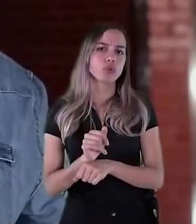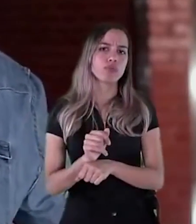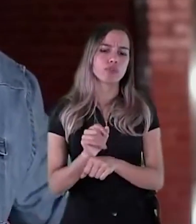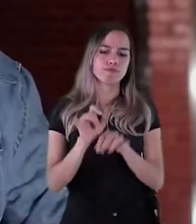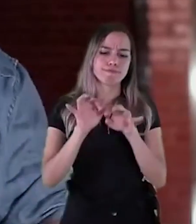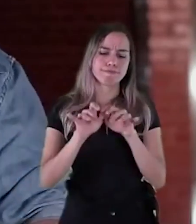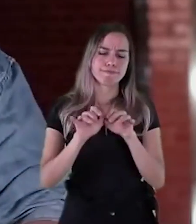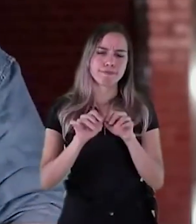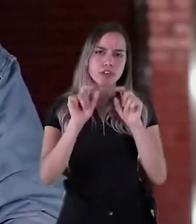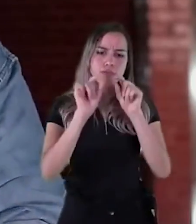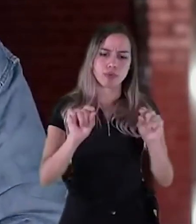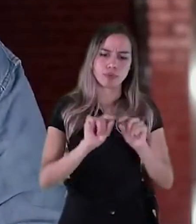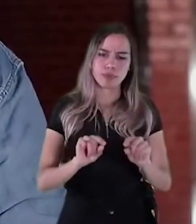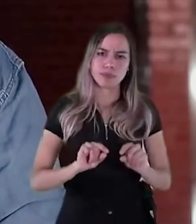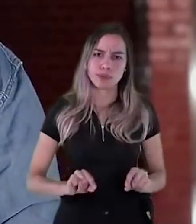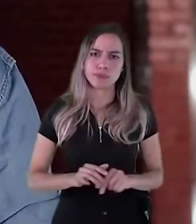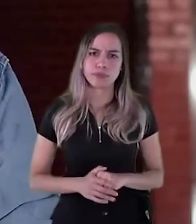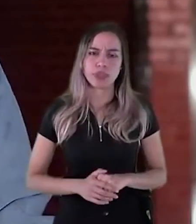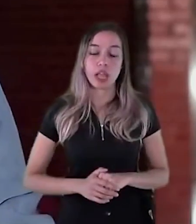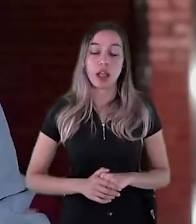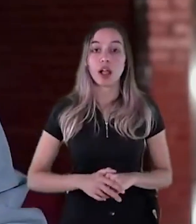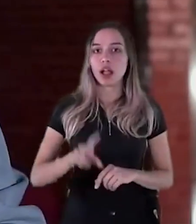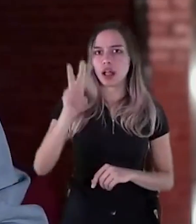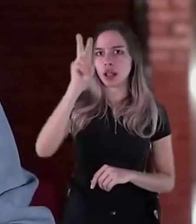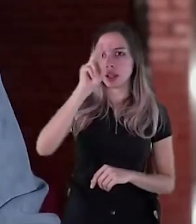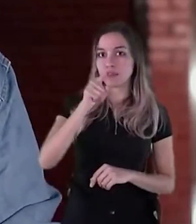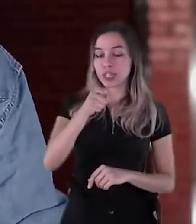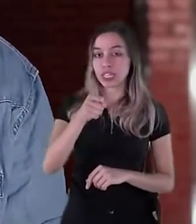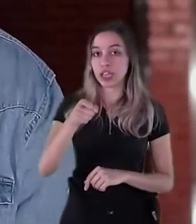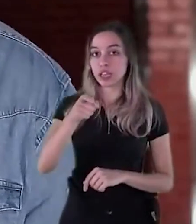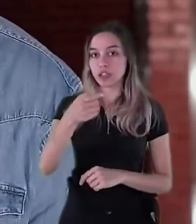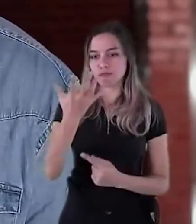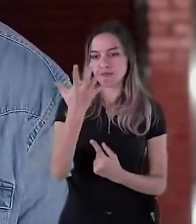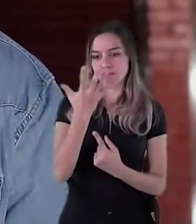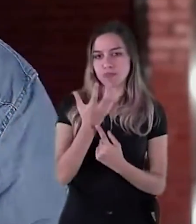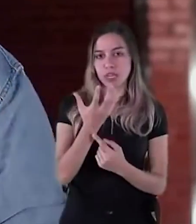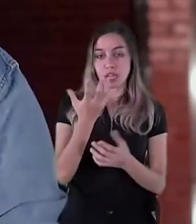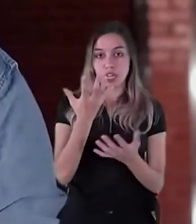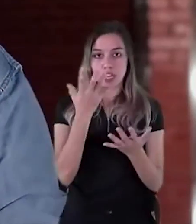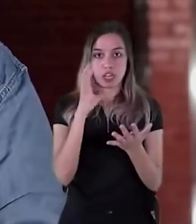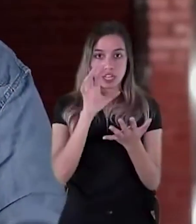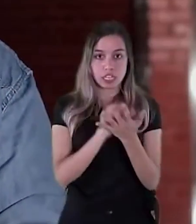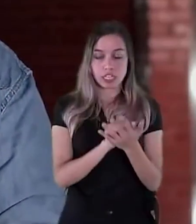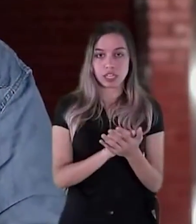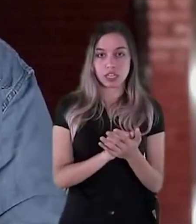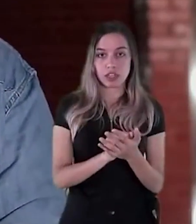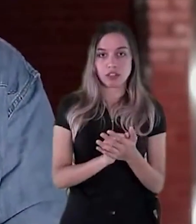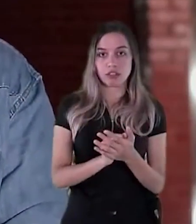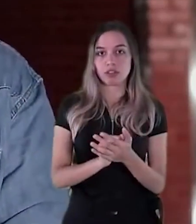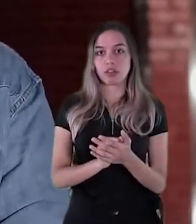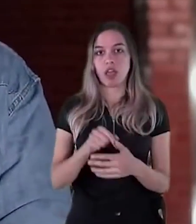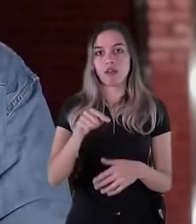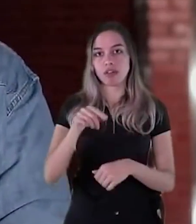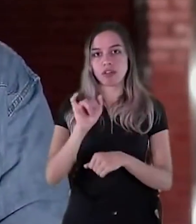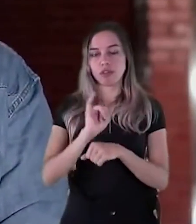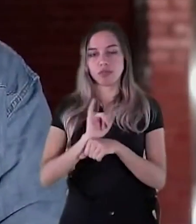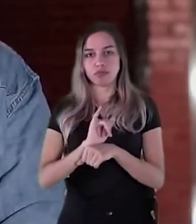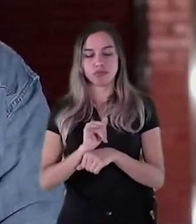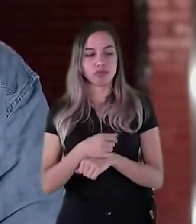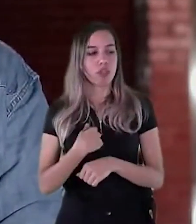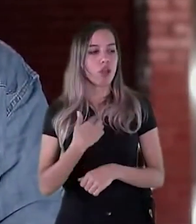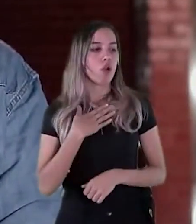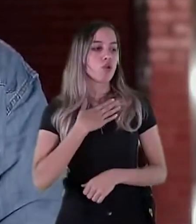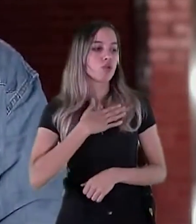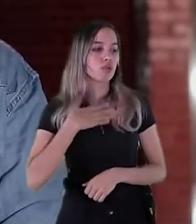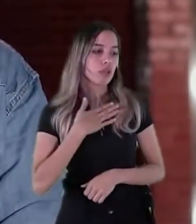presença. Lembrem-se de inscrever-se no nosso canal. E eu quero dar continuidade ao conteúdo do seu livro, A Hora da